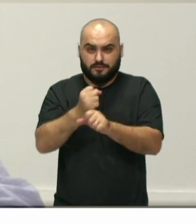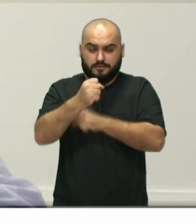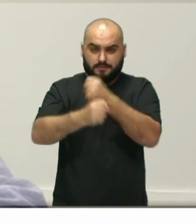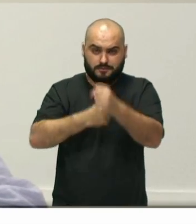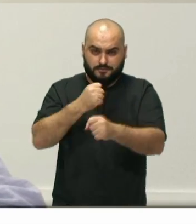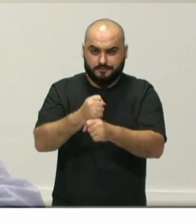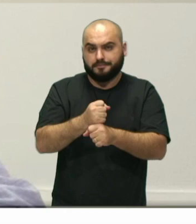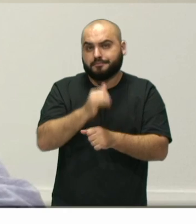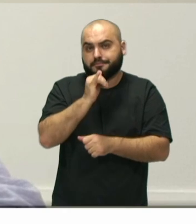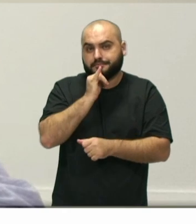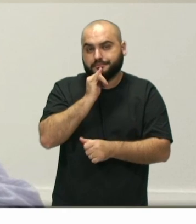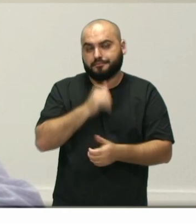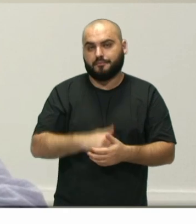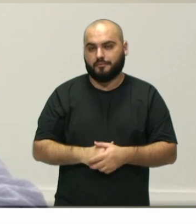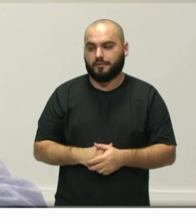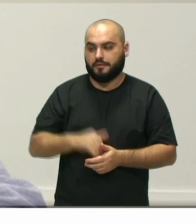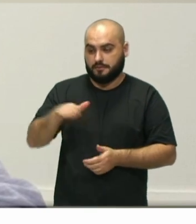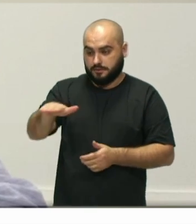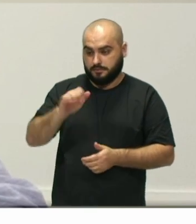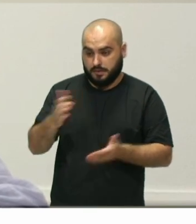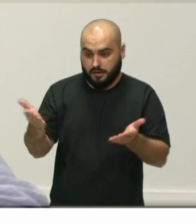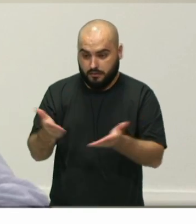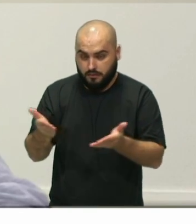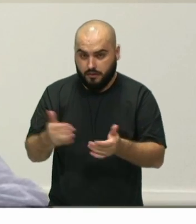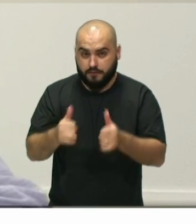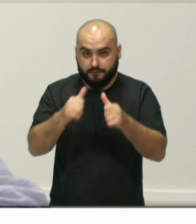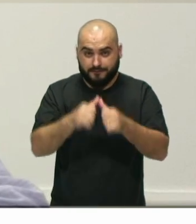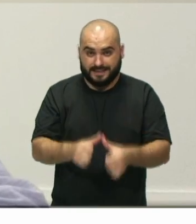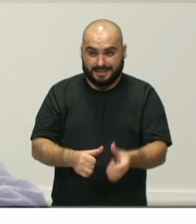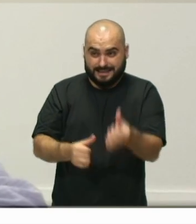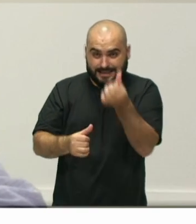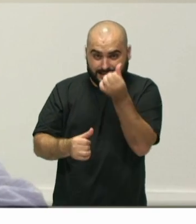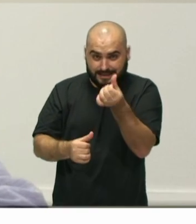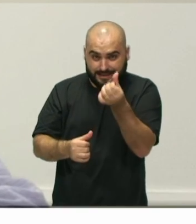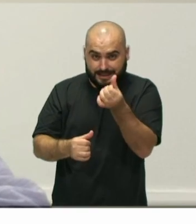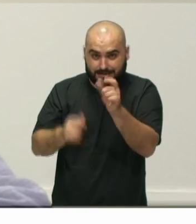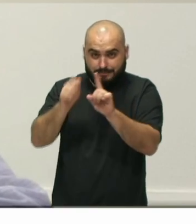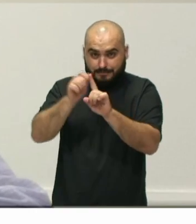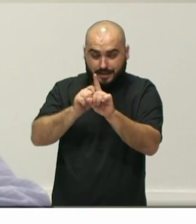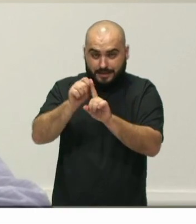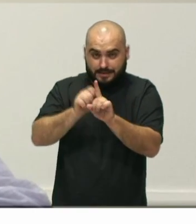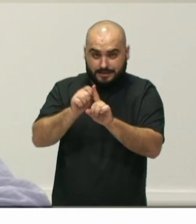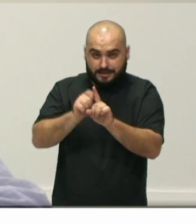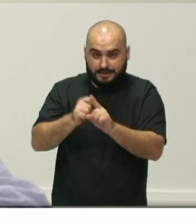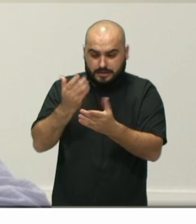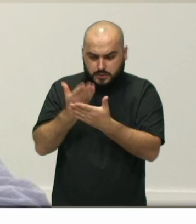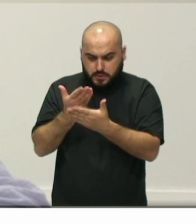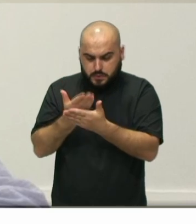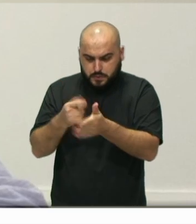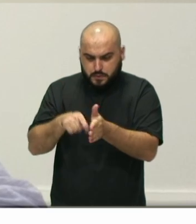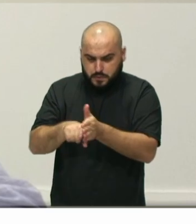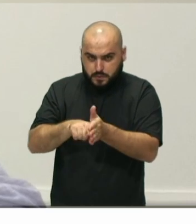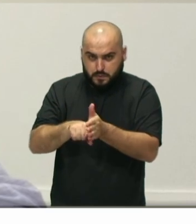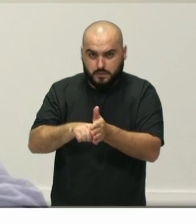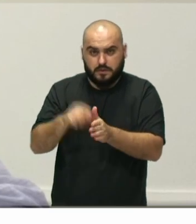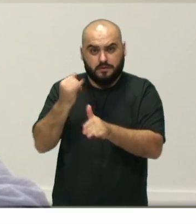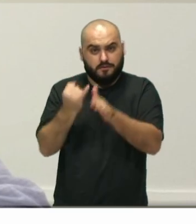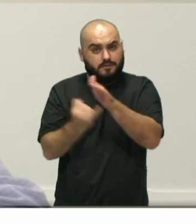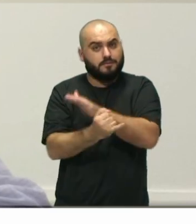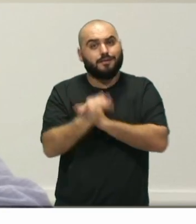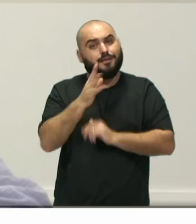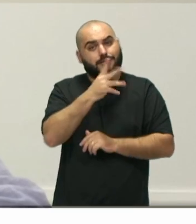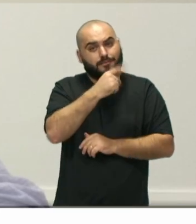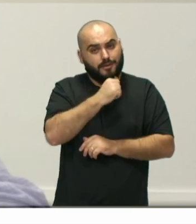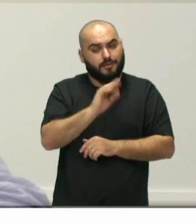chamar, vamos dizer, o guarda do concurso agora, ele vai ficar 6 meses na academia. Então, é um investimento que demora muito tempo